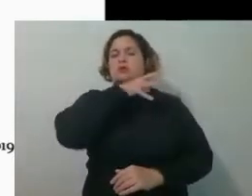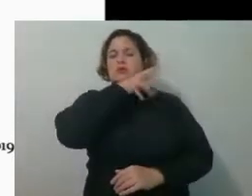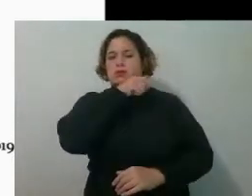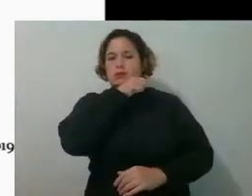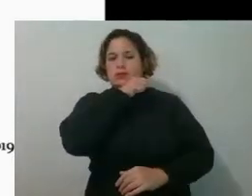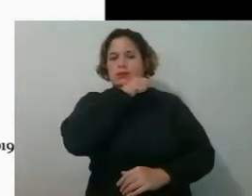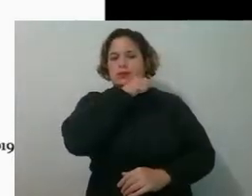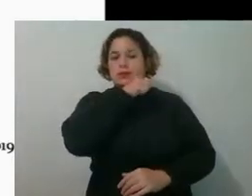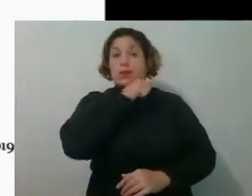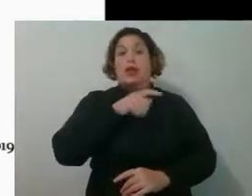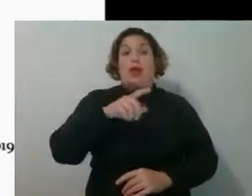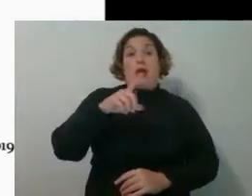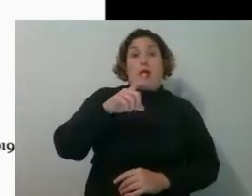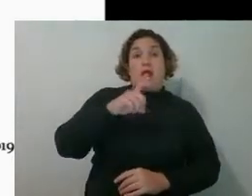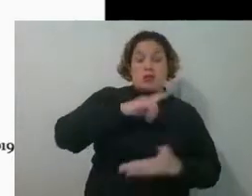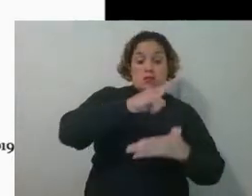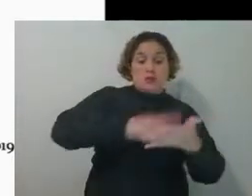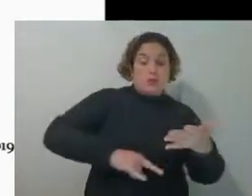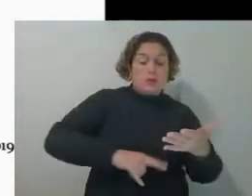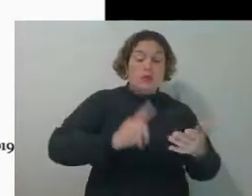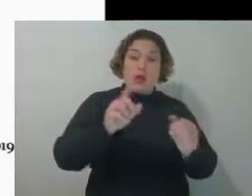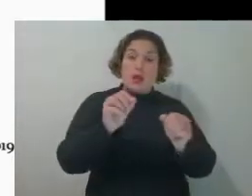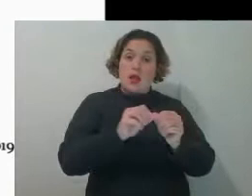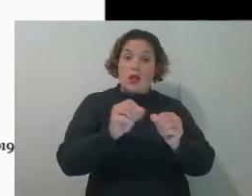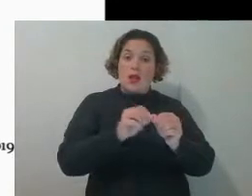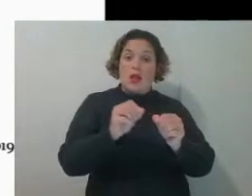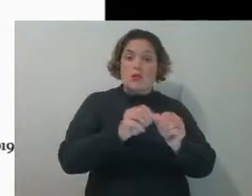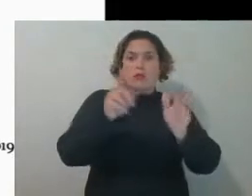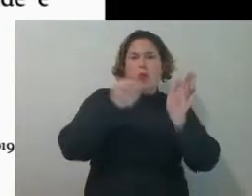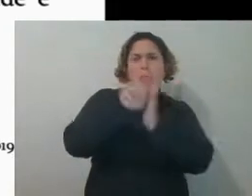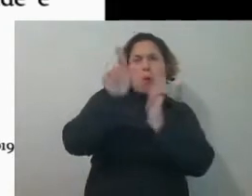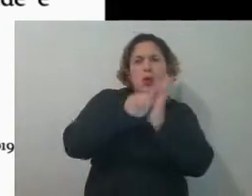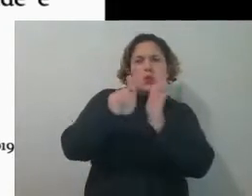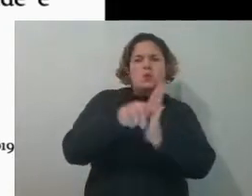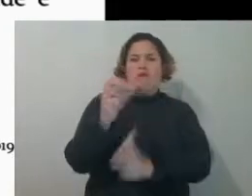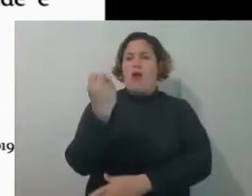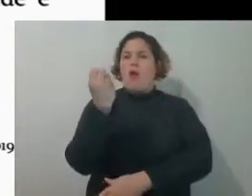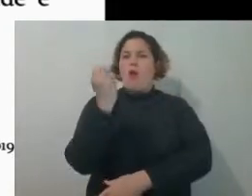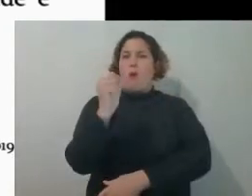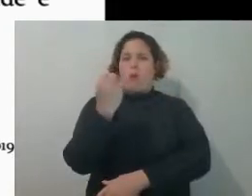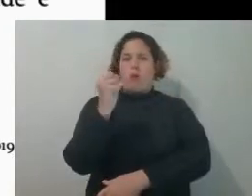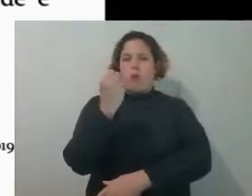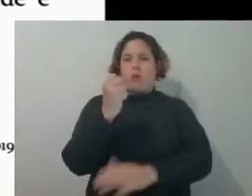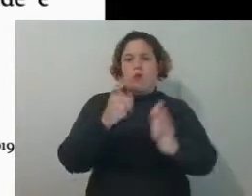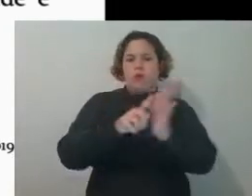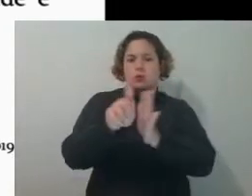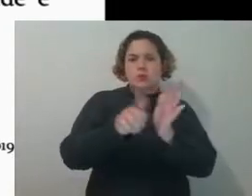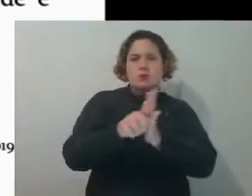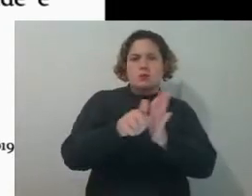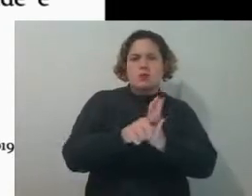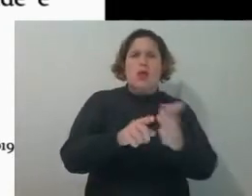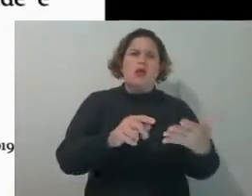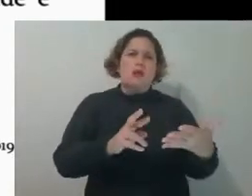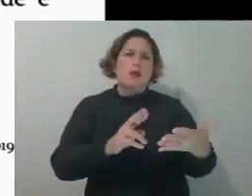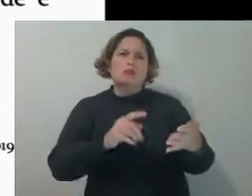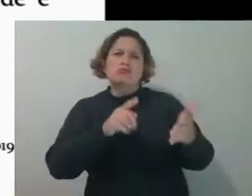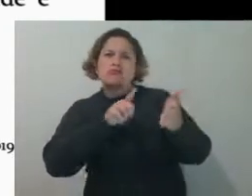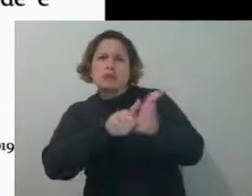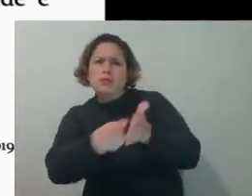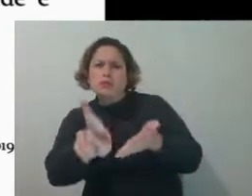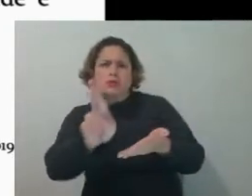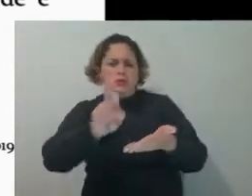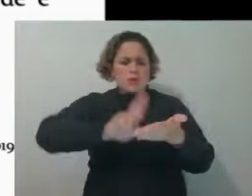Então, esse protocolo, são feitas 8 perguntas que permitem a preparação